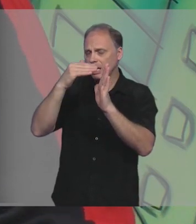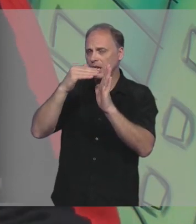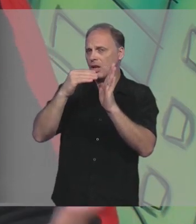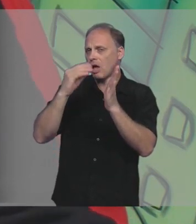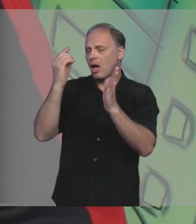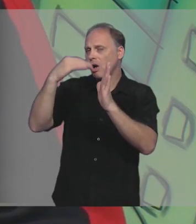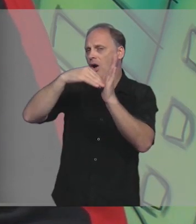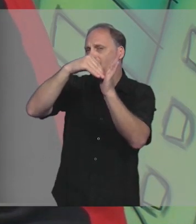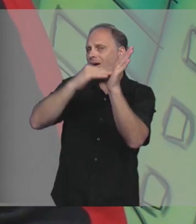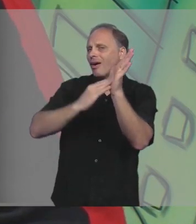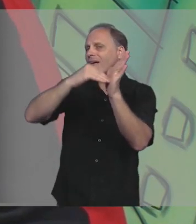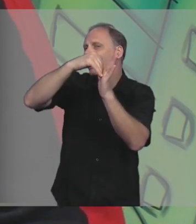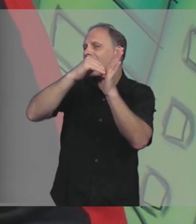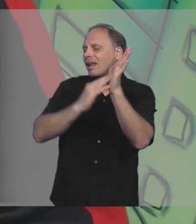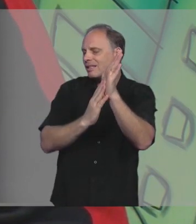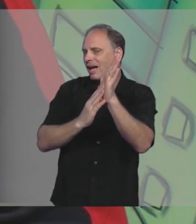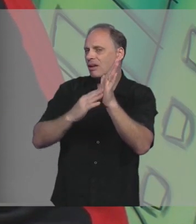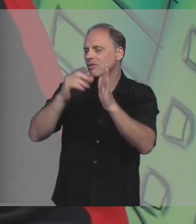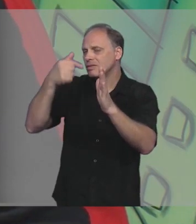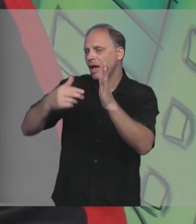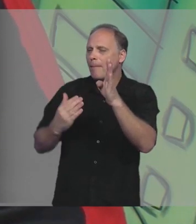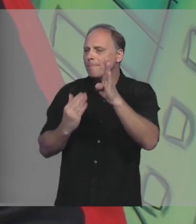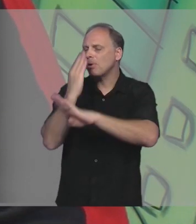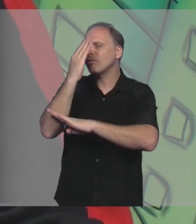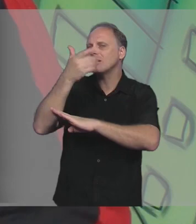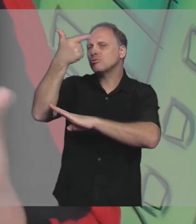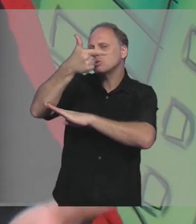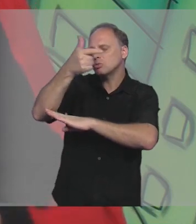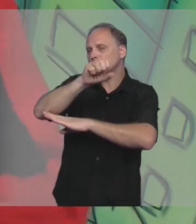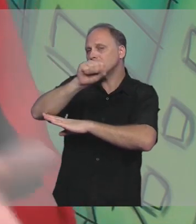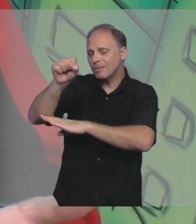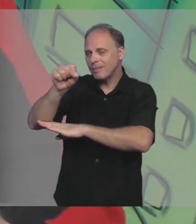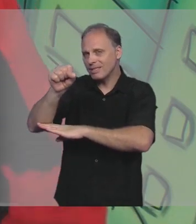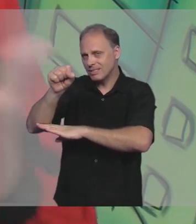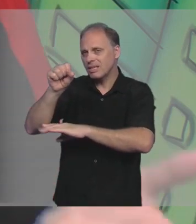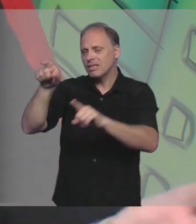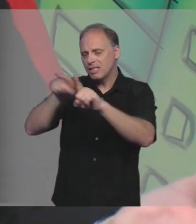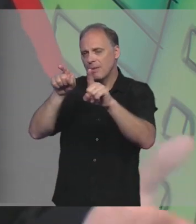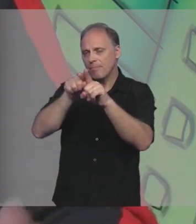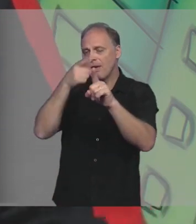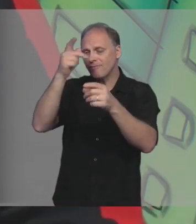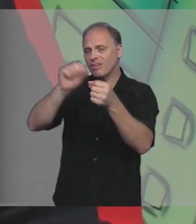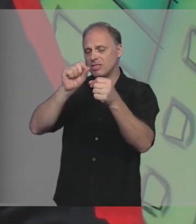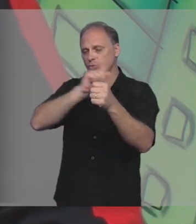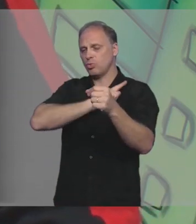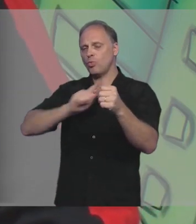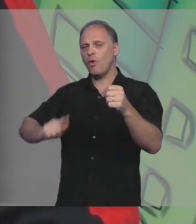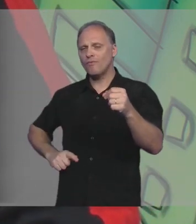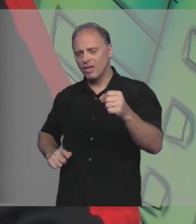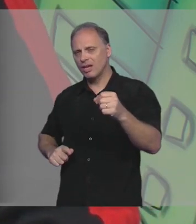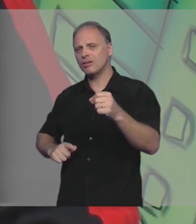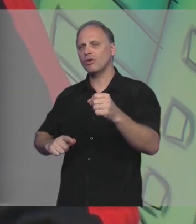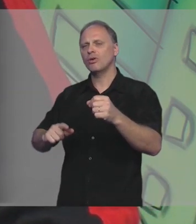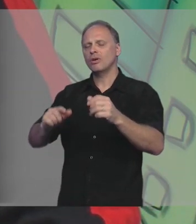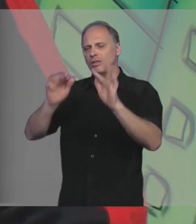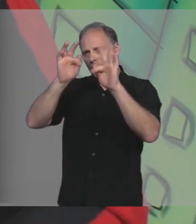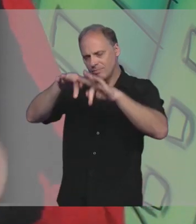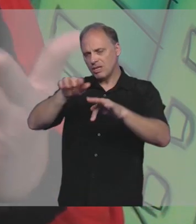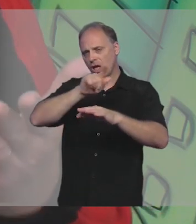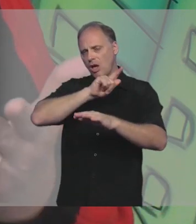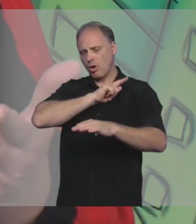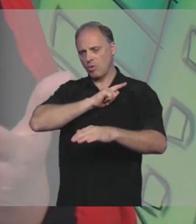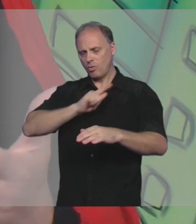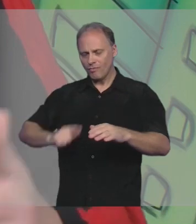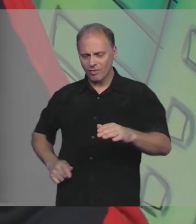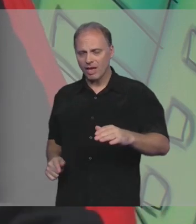que ela será aprovada agora no segundo semestre e homologada também pelo governo antes do término do seu mandato, para ser